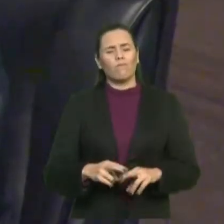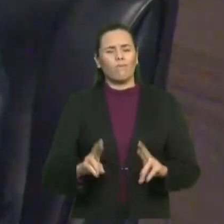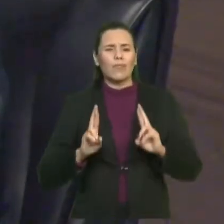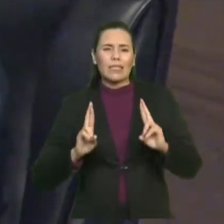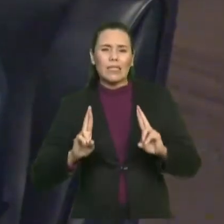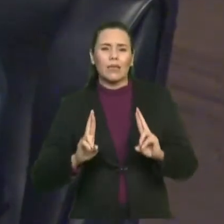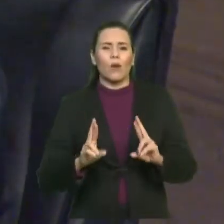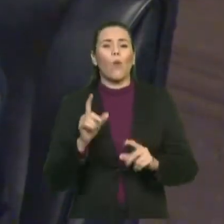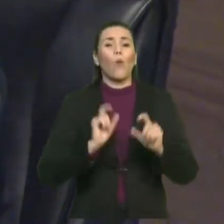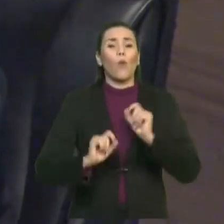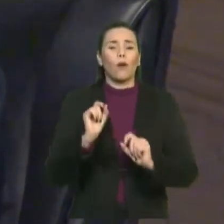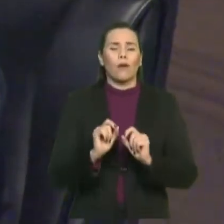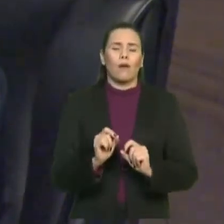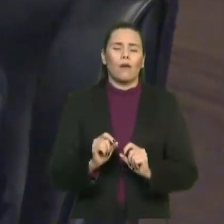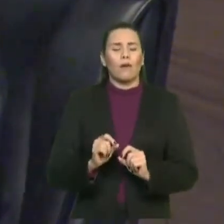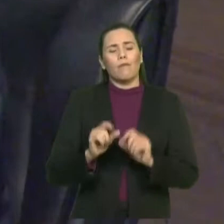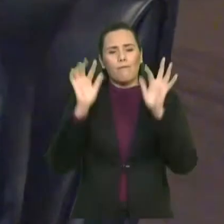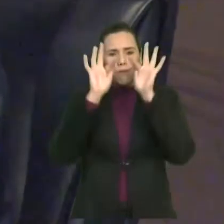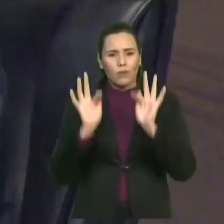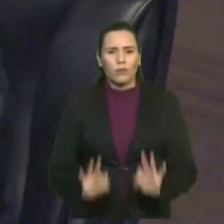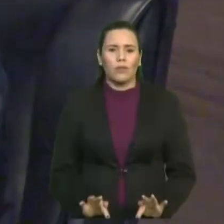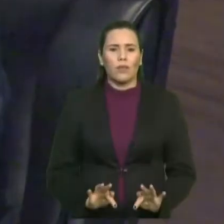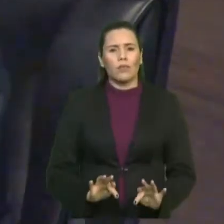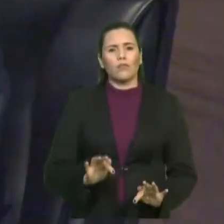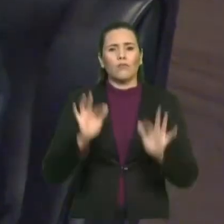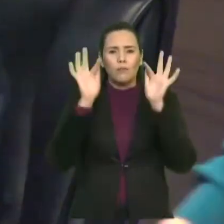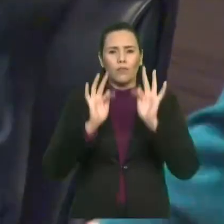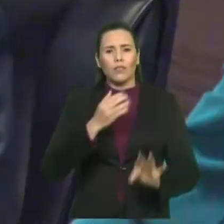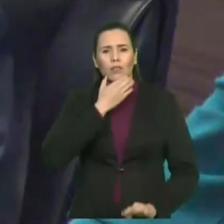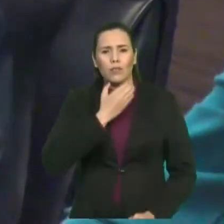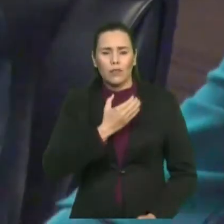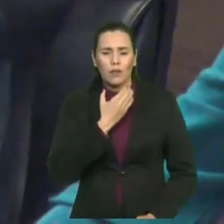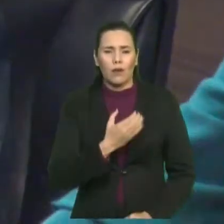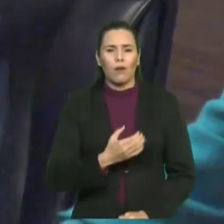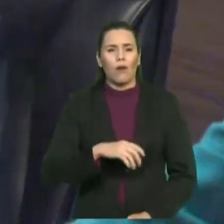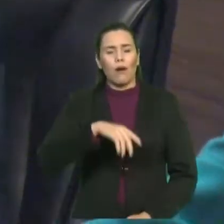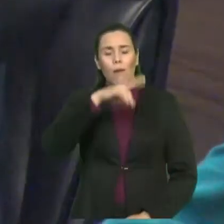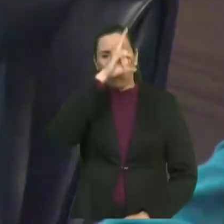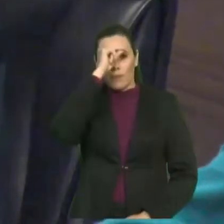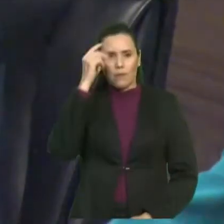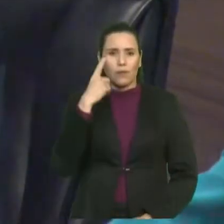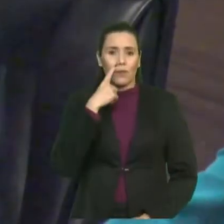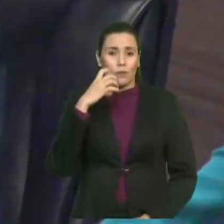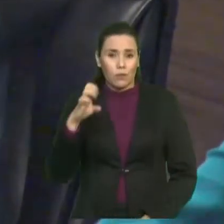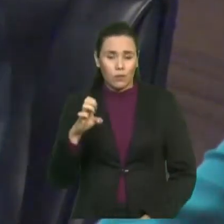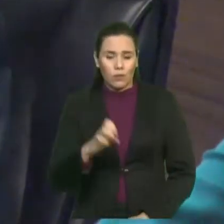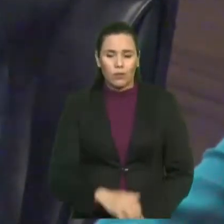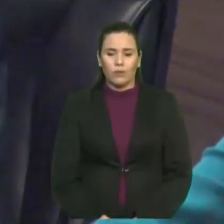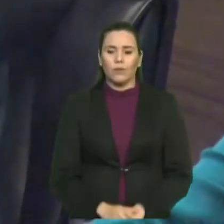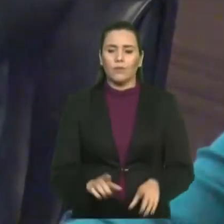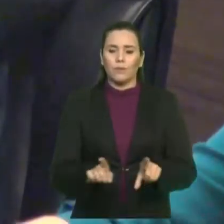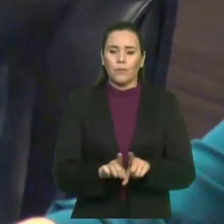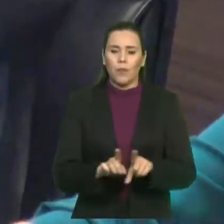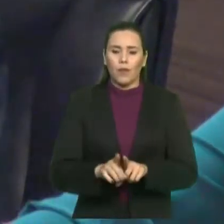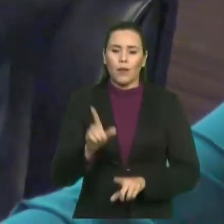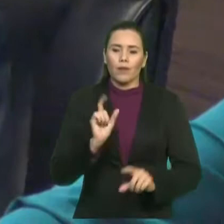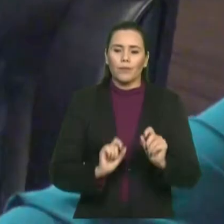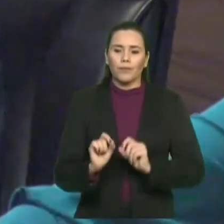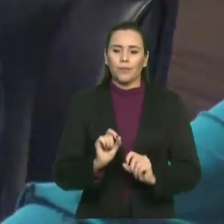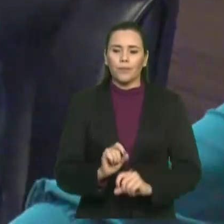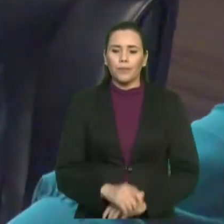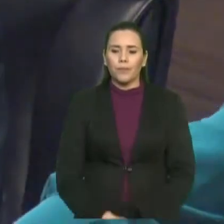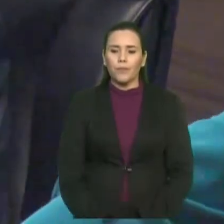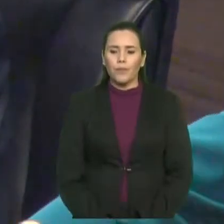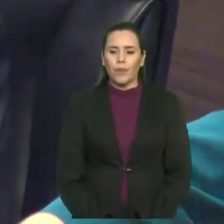estiver aqui também como deputado, estarei à disposição. E como vai terminar também, nós iremos